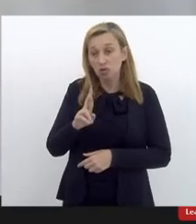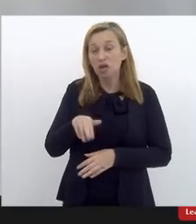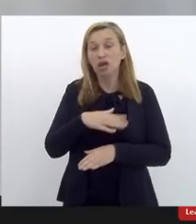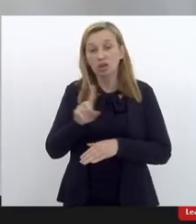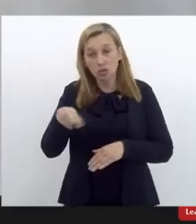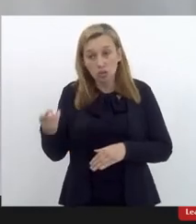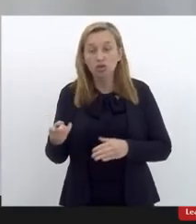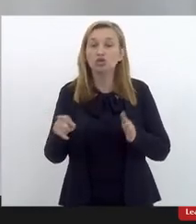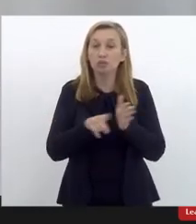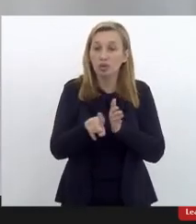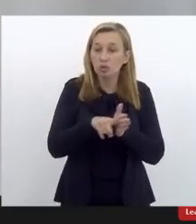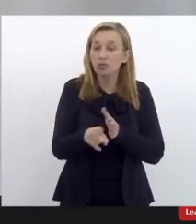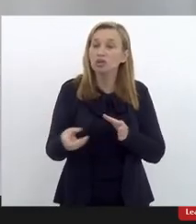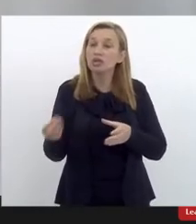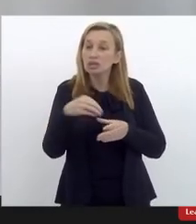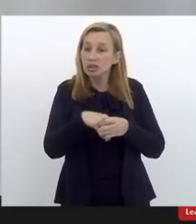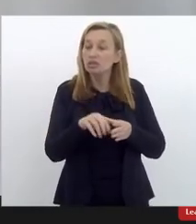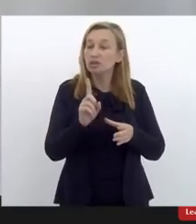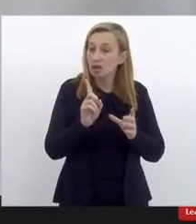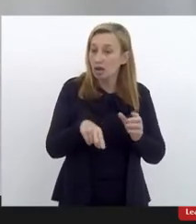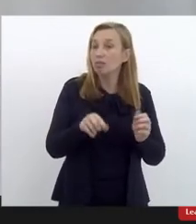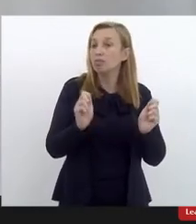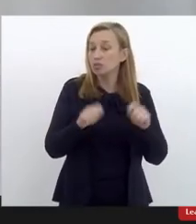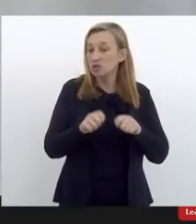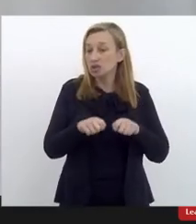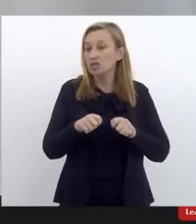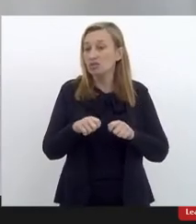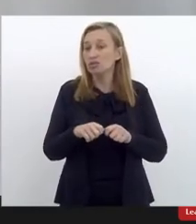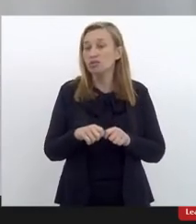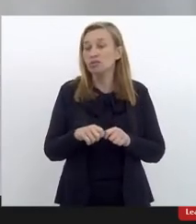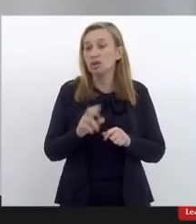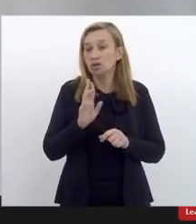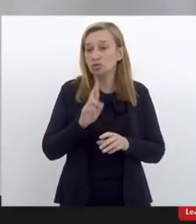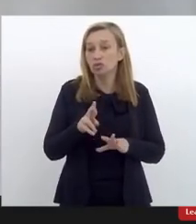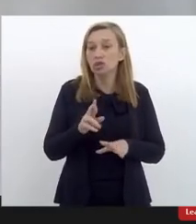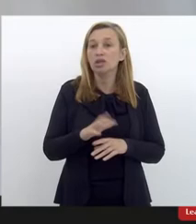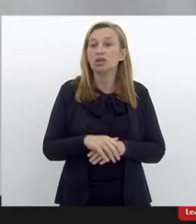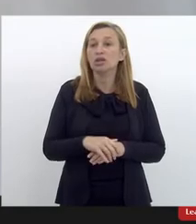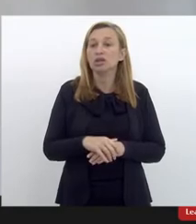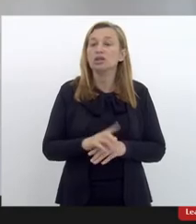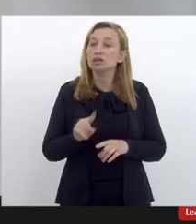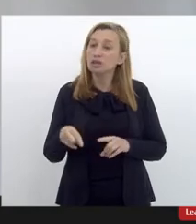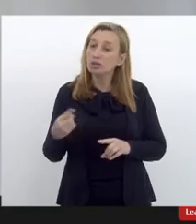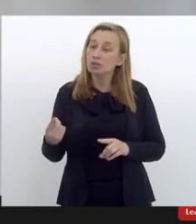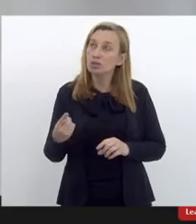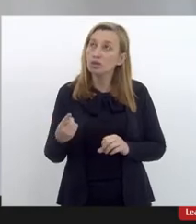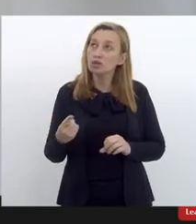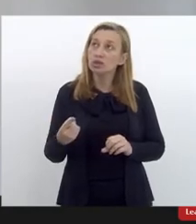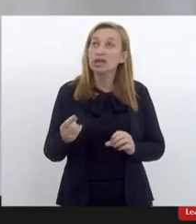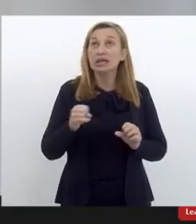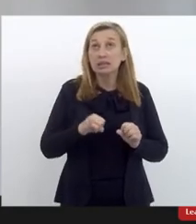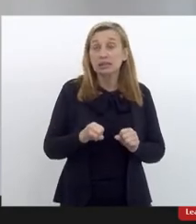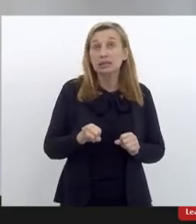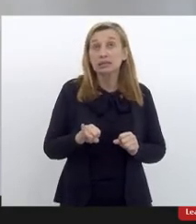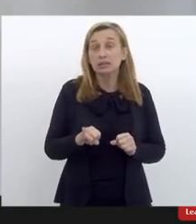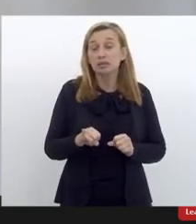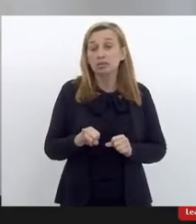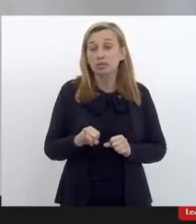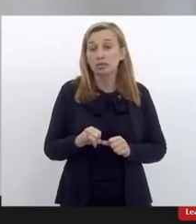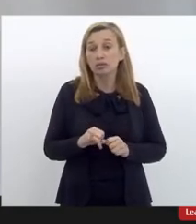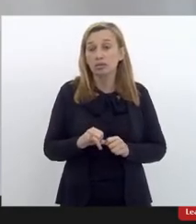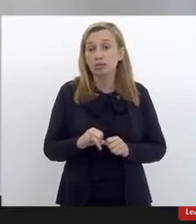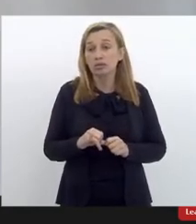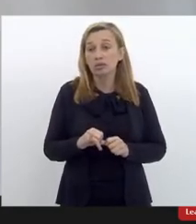foram feitas dentro do que é possível e viável, e, posteriormente, caso possa dar